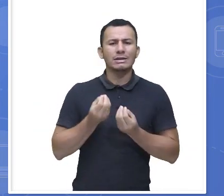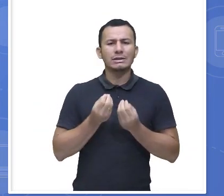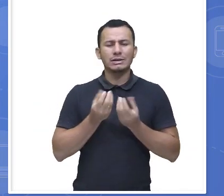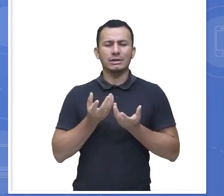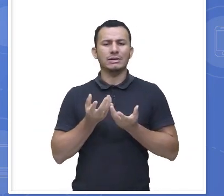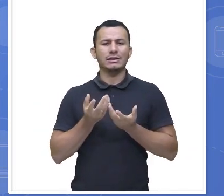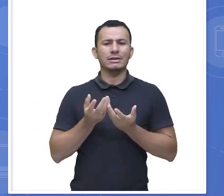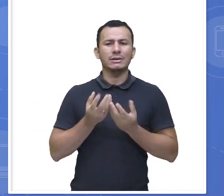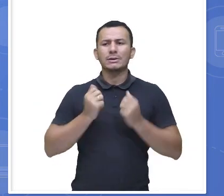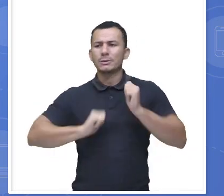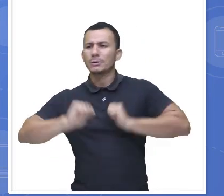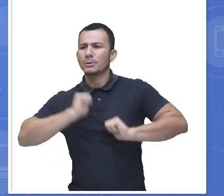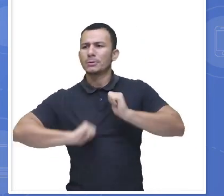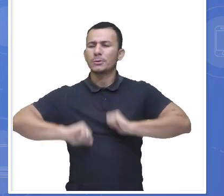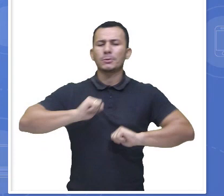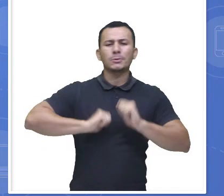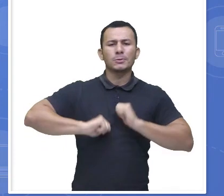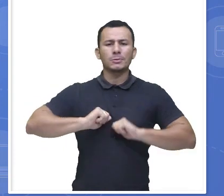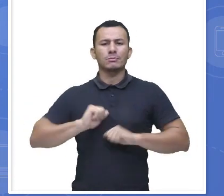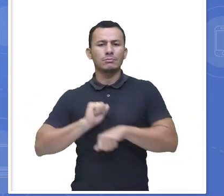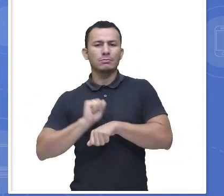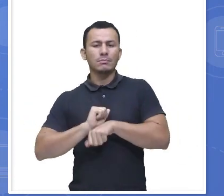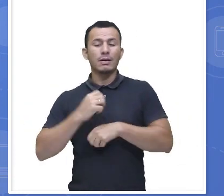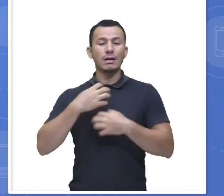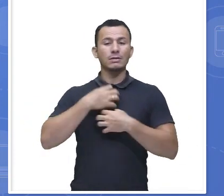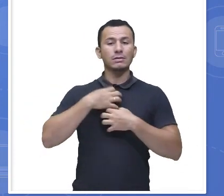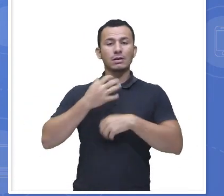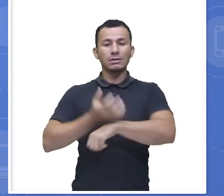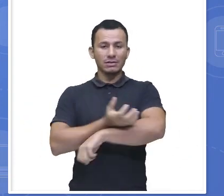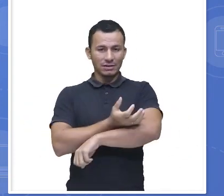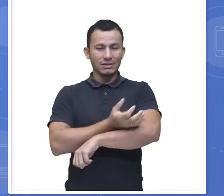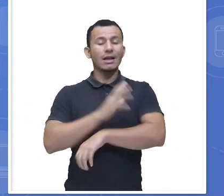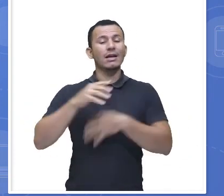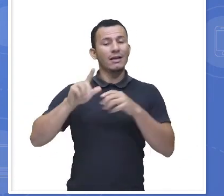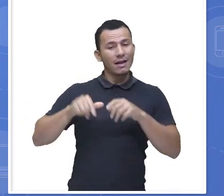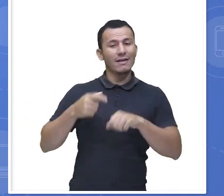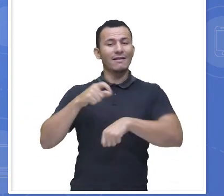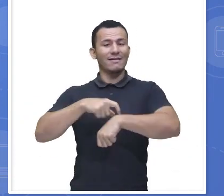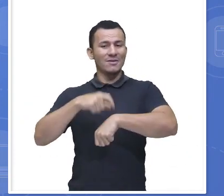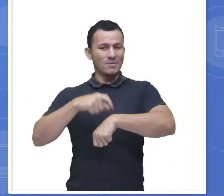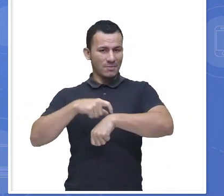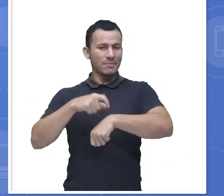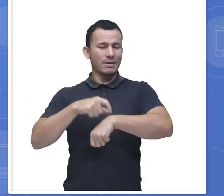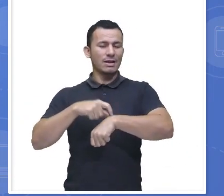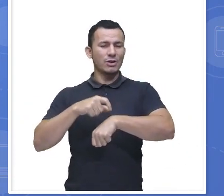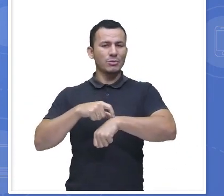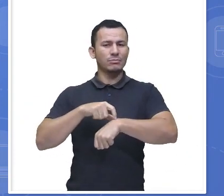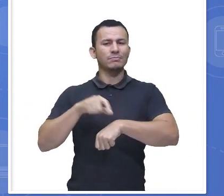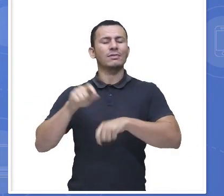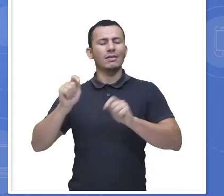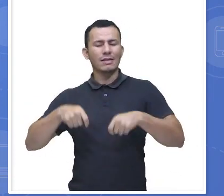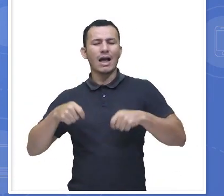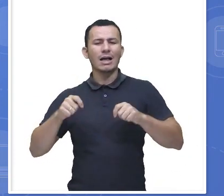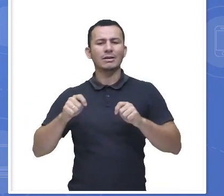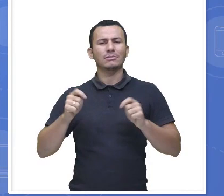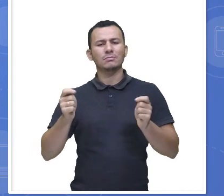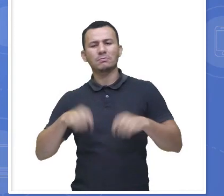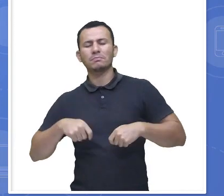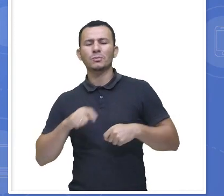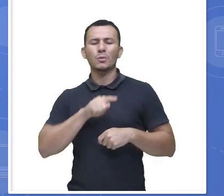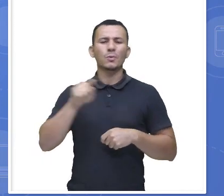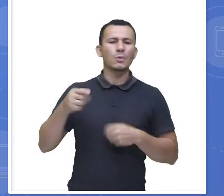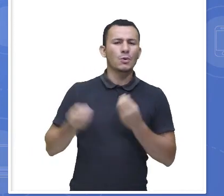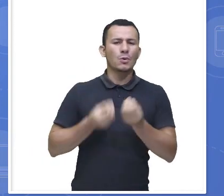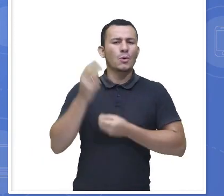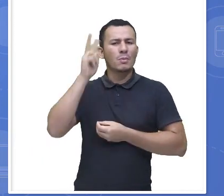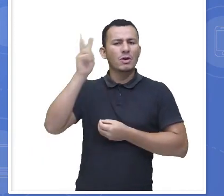mãos, não é? Esse momento, ele vai tornar, né? Ele vai permitir, possibilitar que o